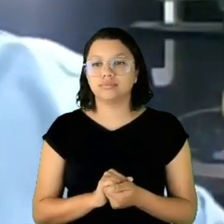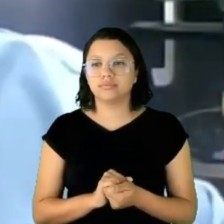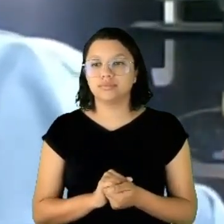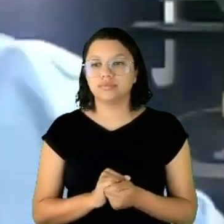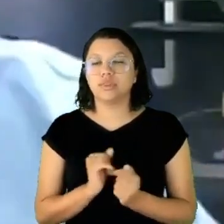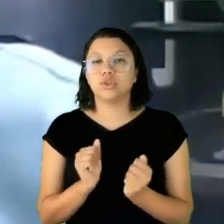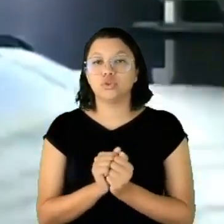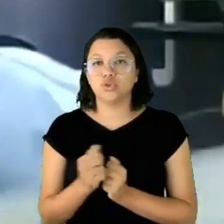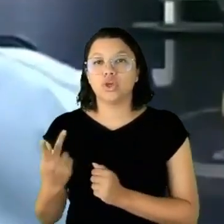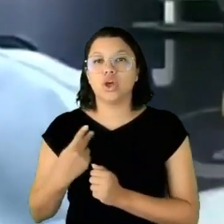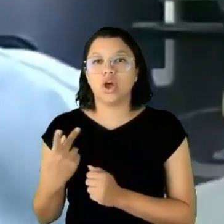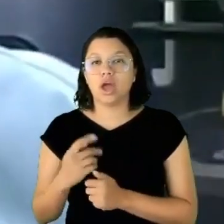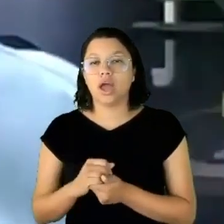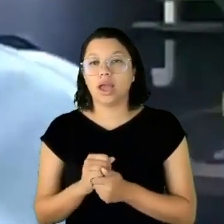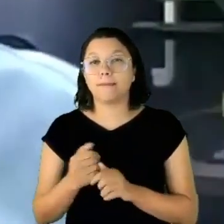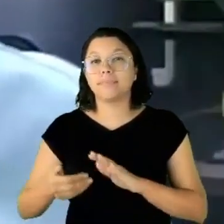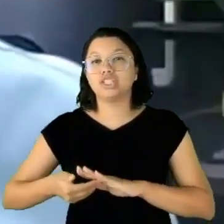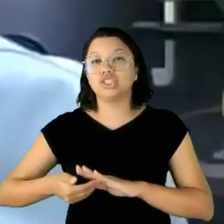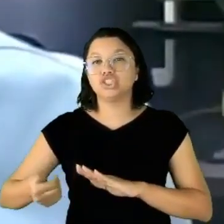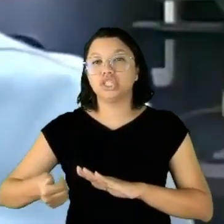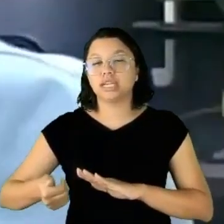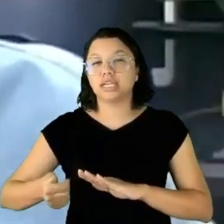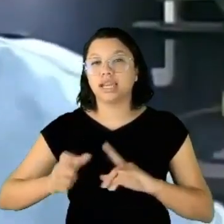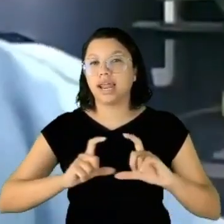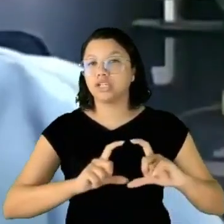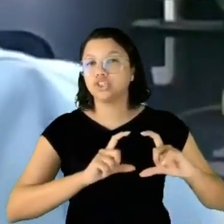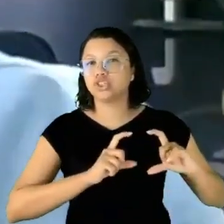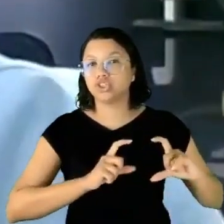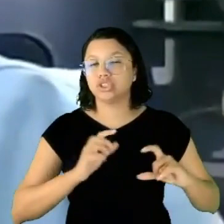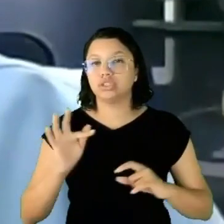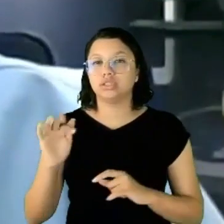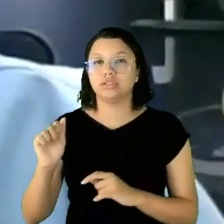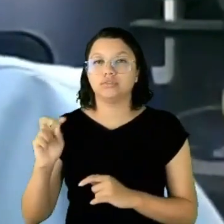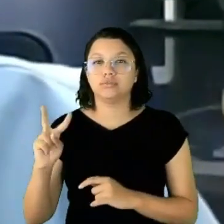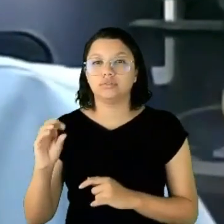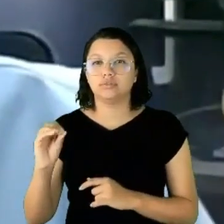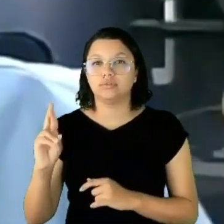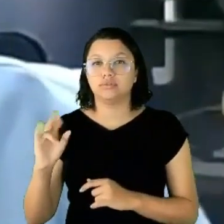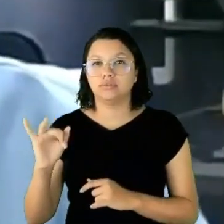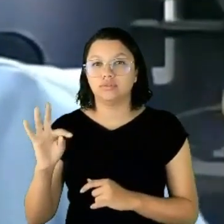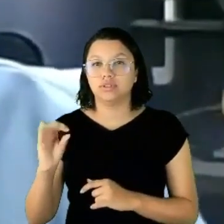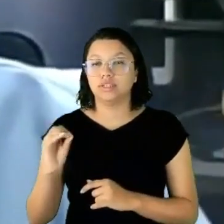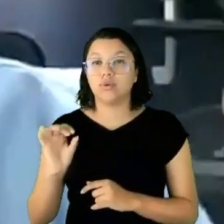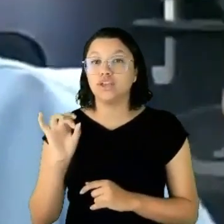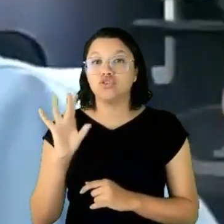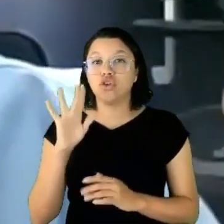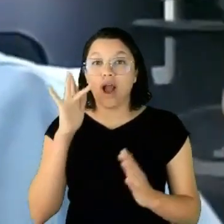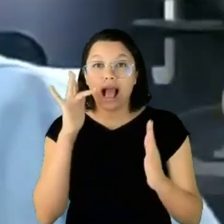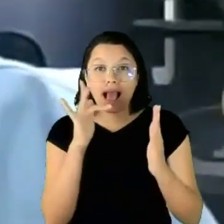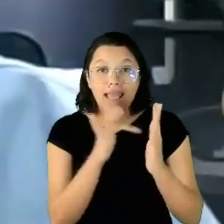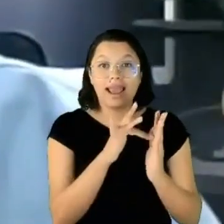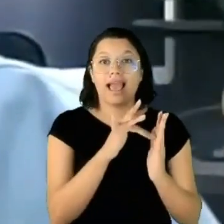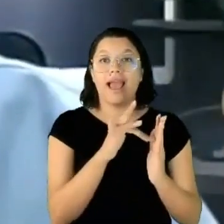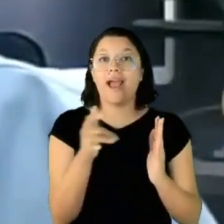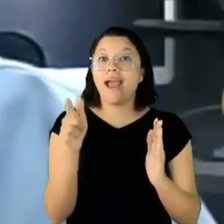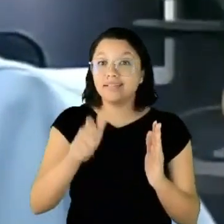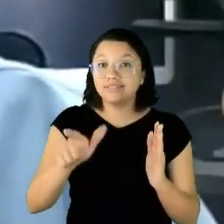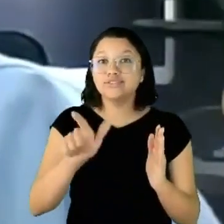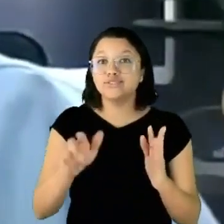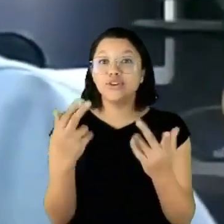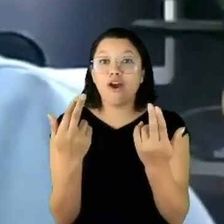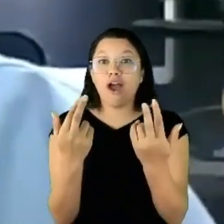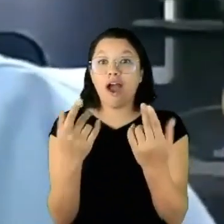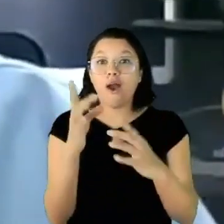está sempre com a gente para retirar a etiqueta de favorito é só clicar de novo na mesma na mesma